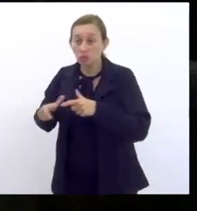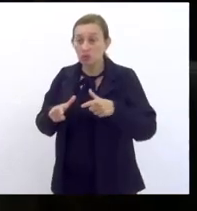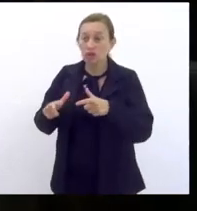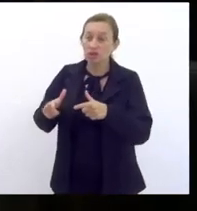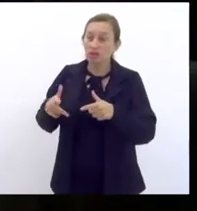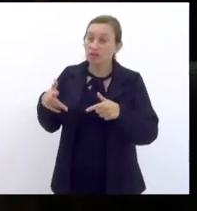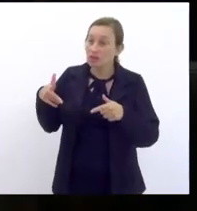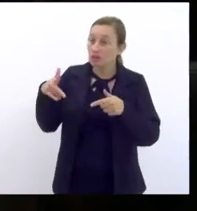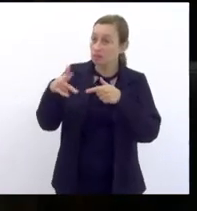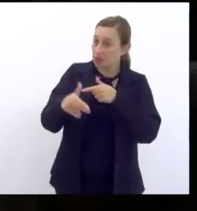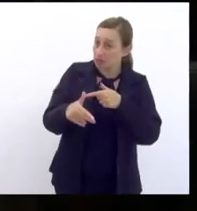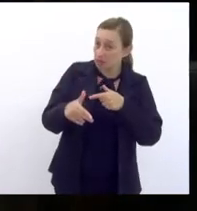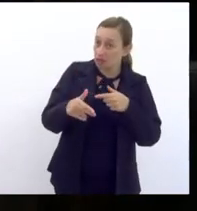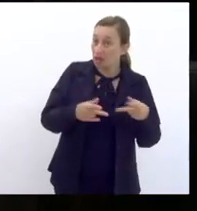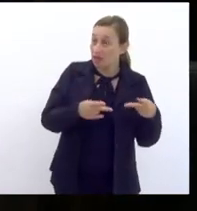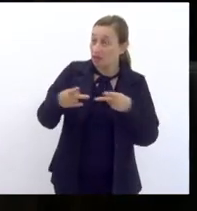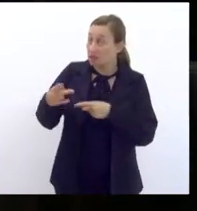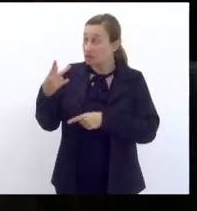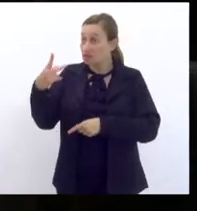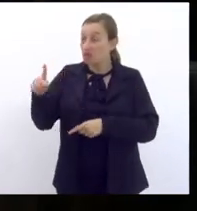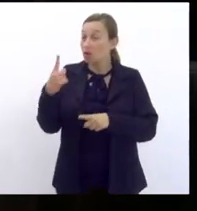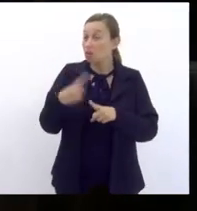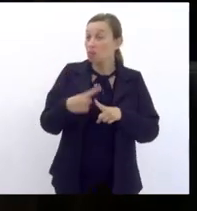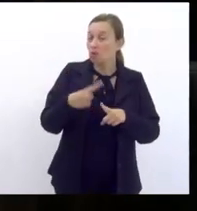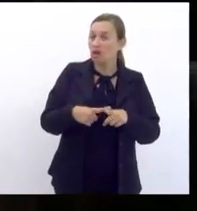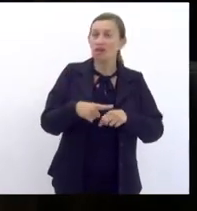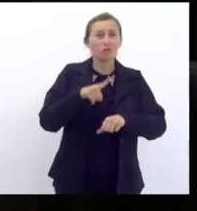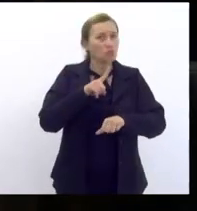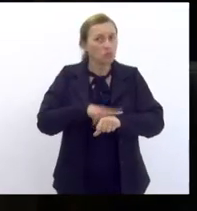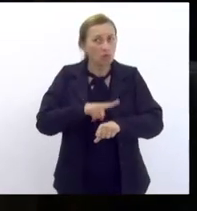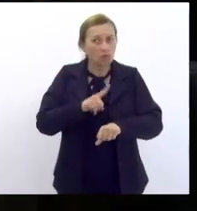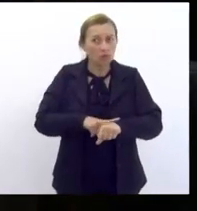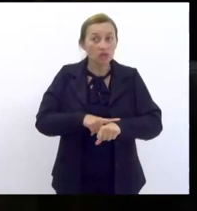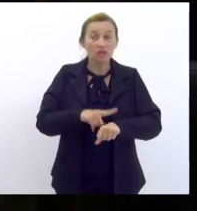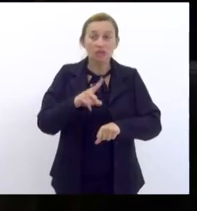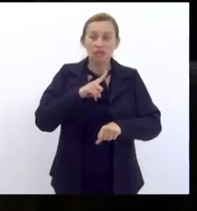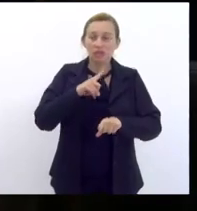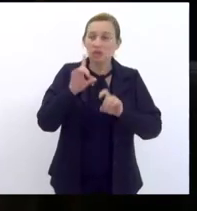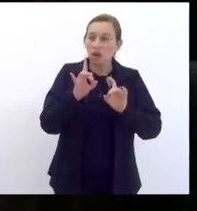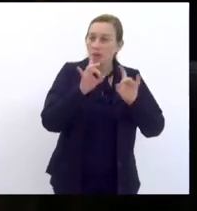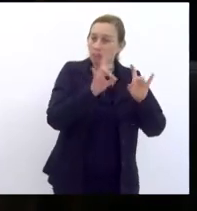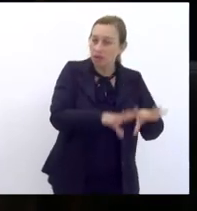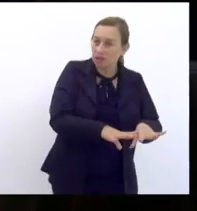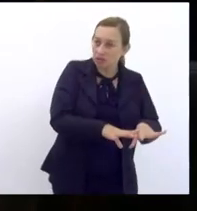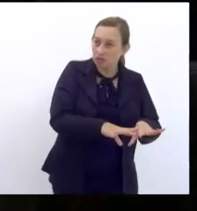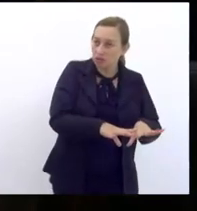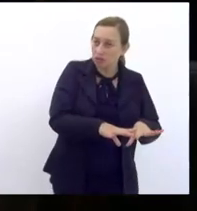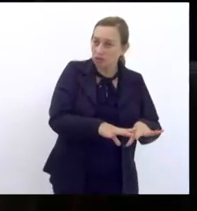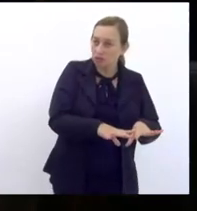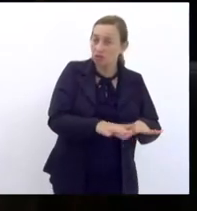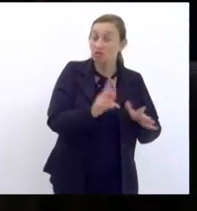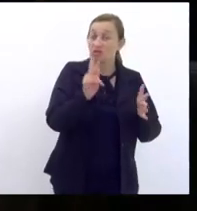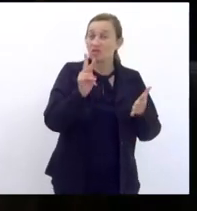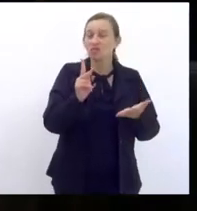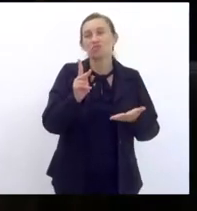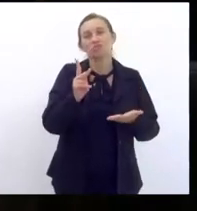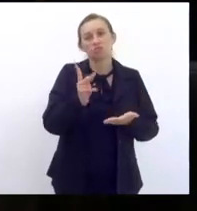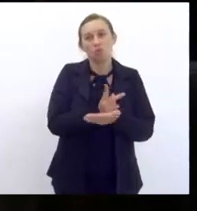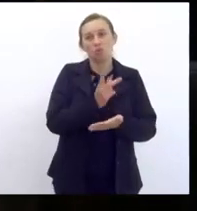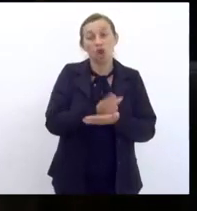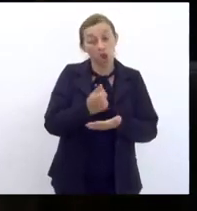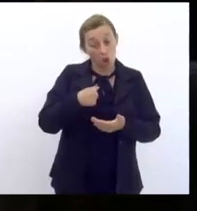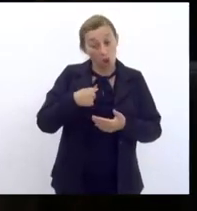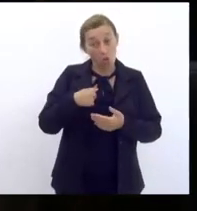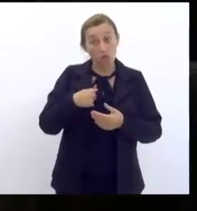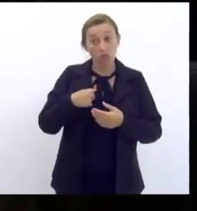interromper a visita deles porque naquele momento estava tendo um abandono um ato de irresponsabilidade e eu fiz